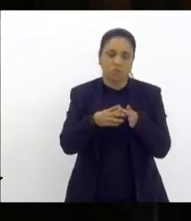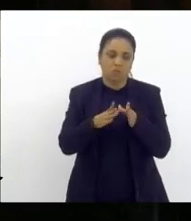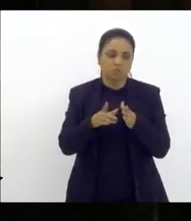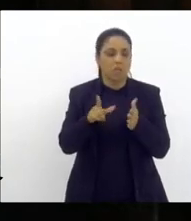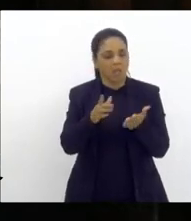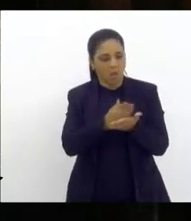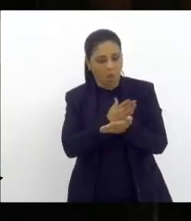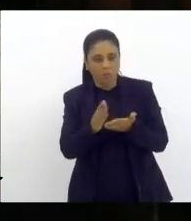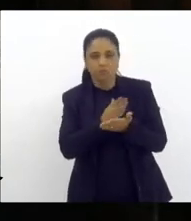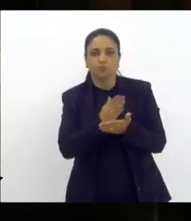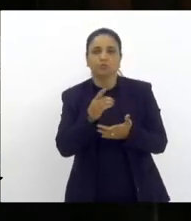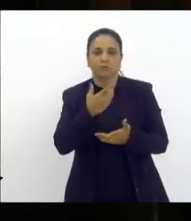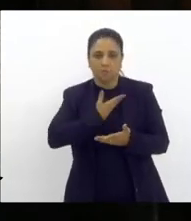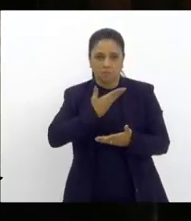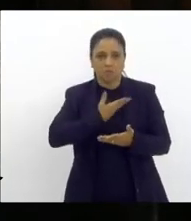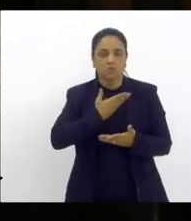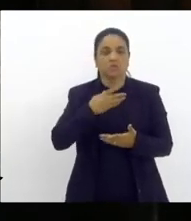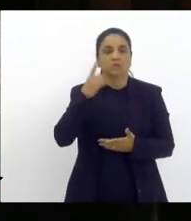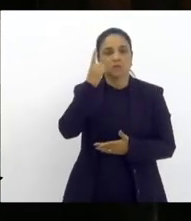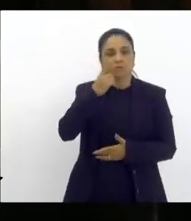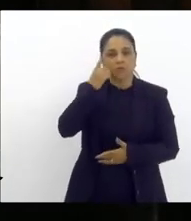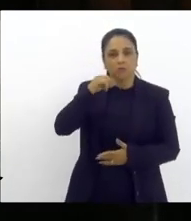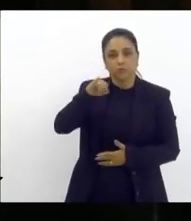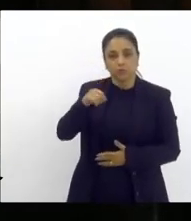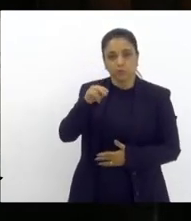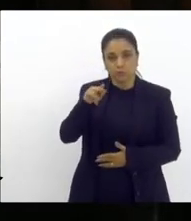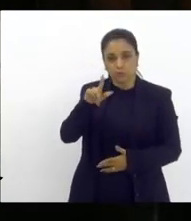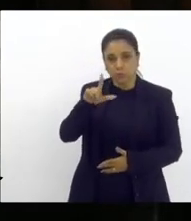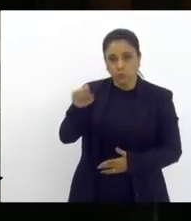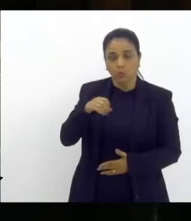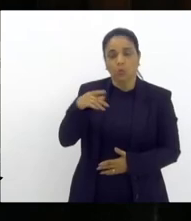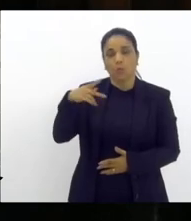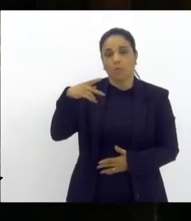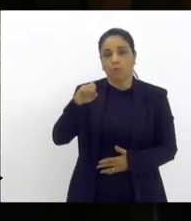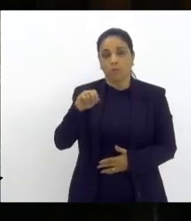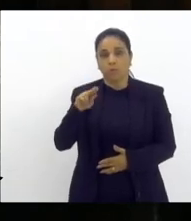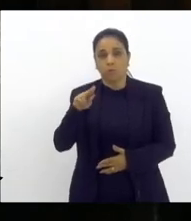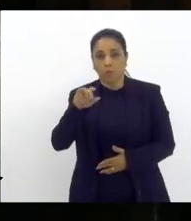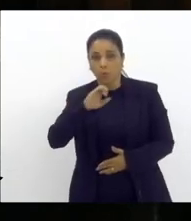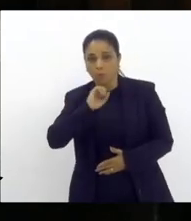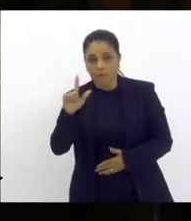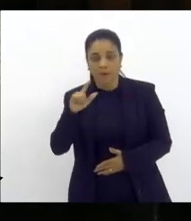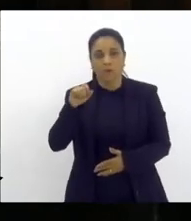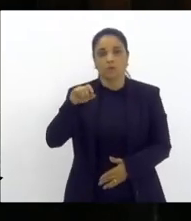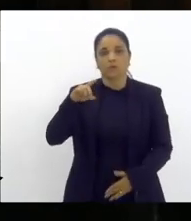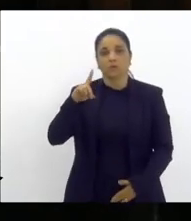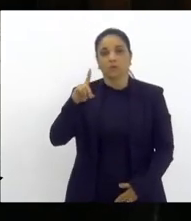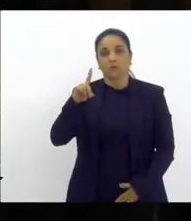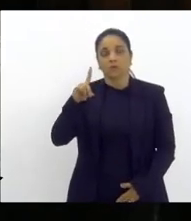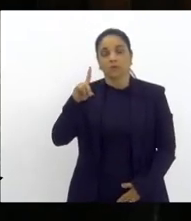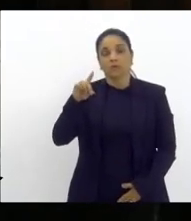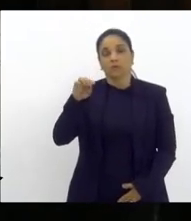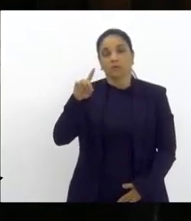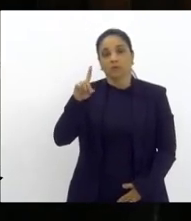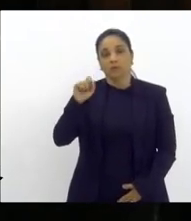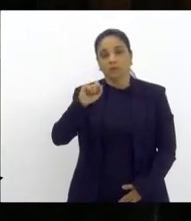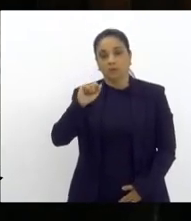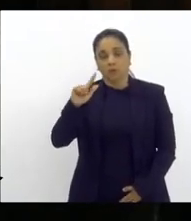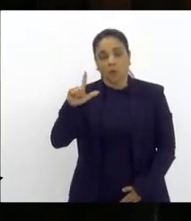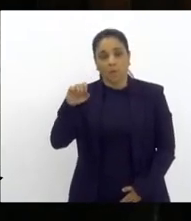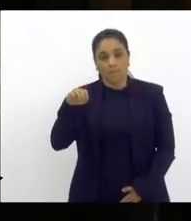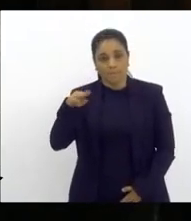Deputado Alan Deputado Júlio Deputado Paul Bell Deputado Gualberto Deputado delaroli Presidente